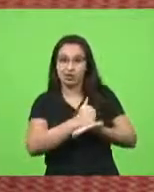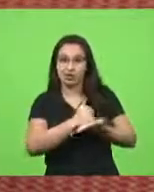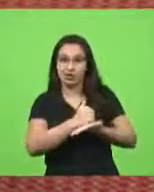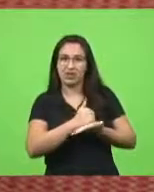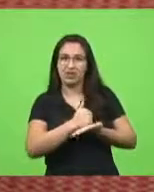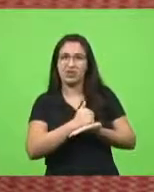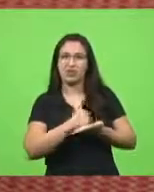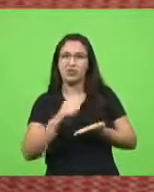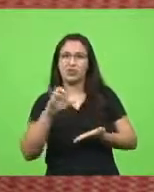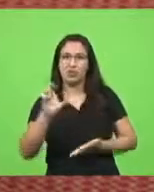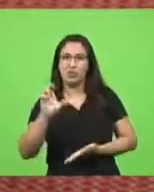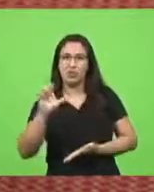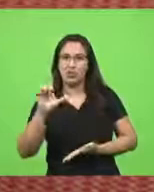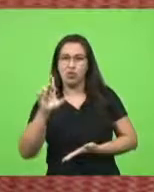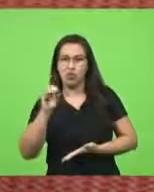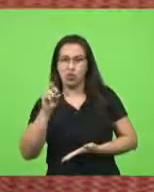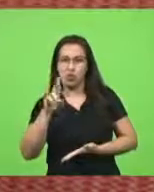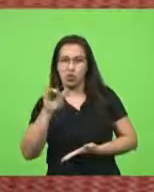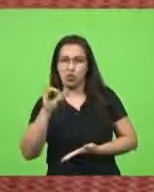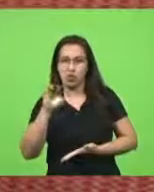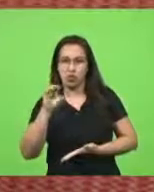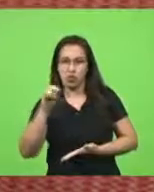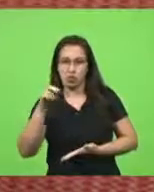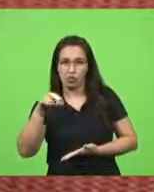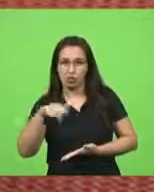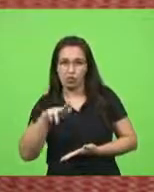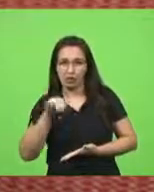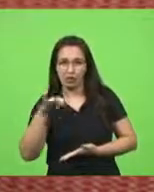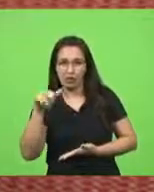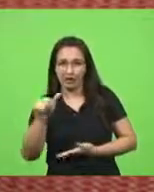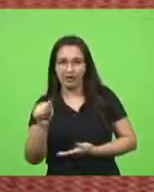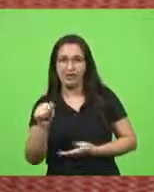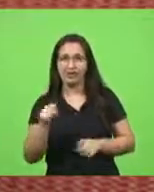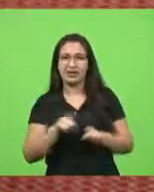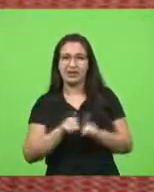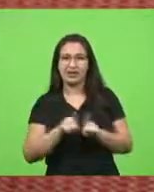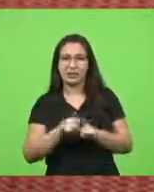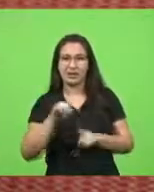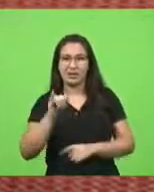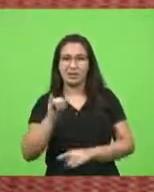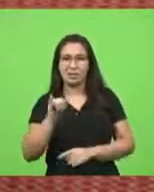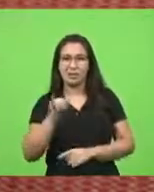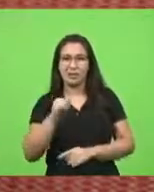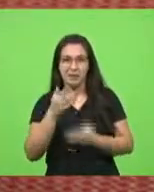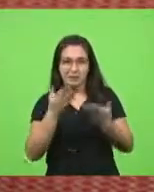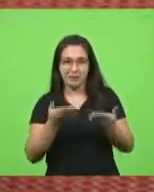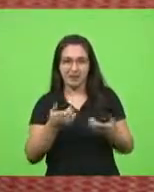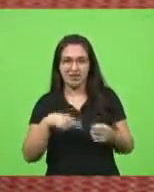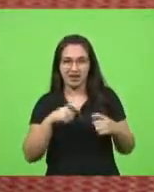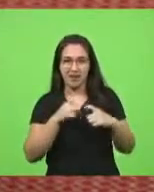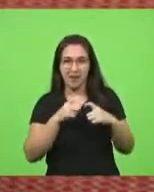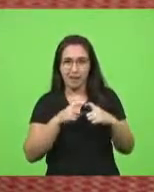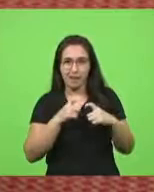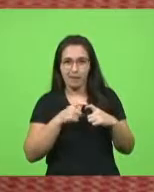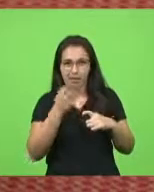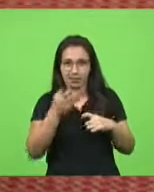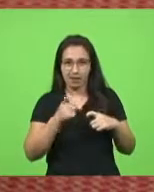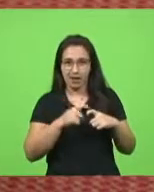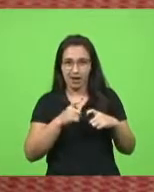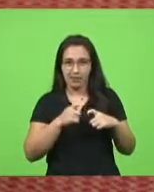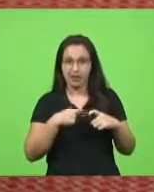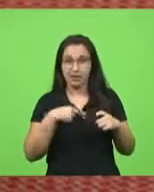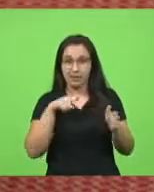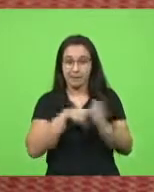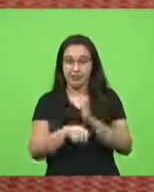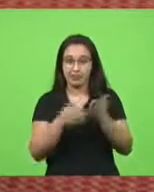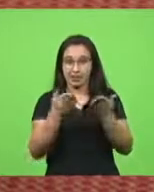cloroquina, ivermectina, é para virose, pode tomar que não tem problema nenhum. O senhor é médico? Eu? O senhor é médico? A minha pergunta é, o